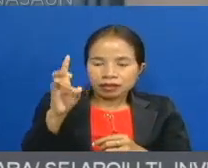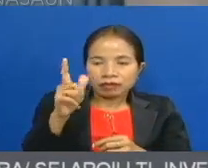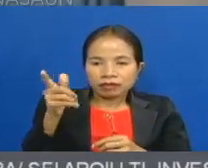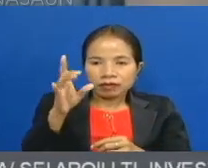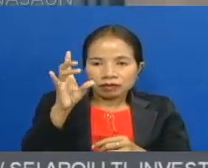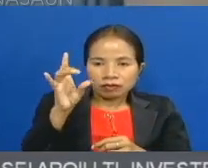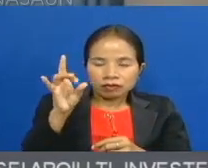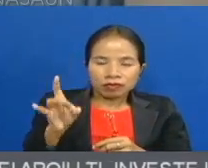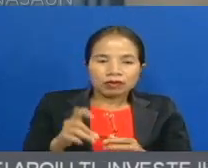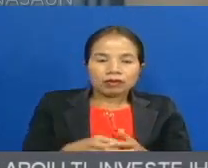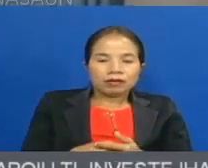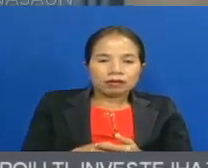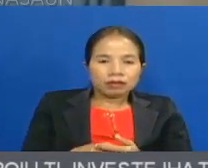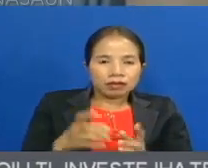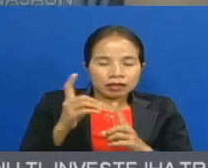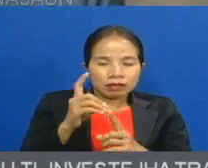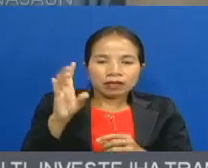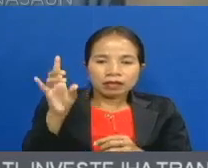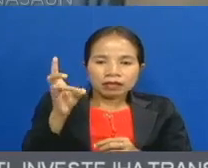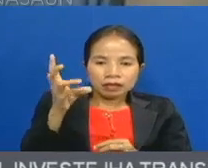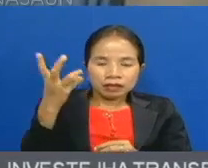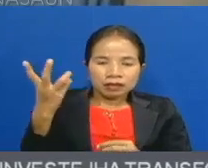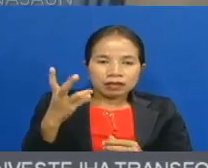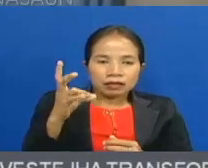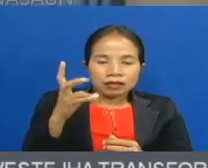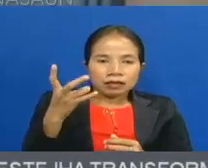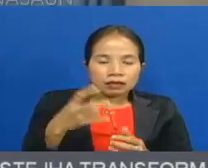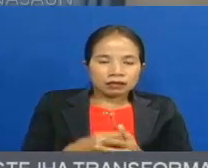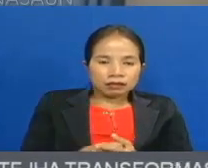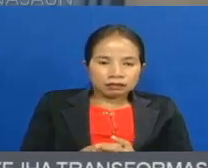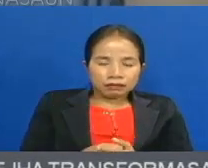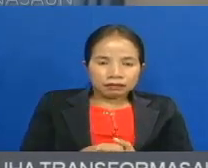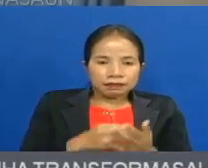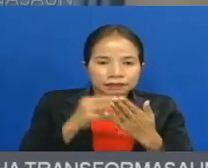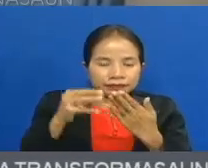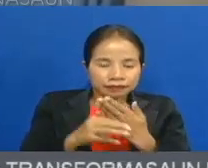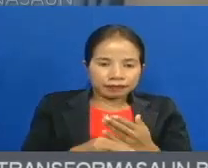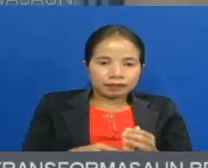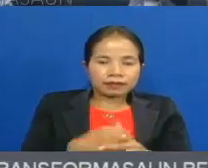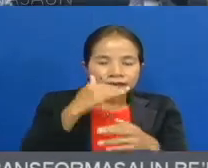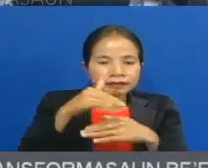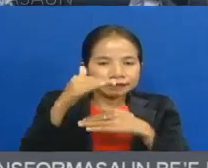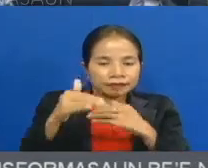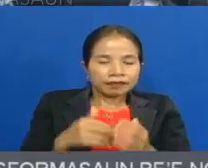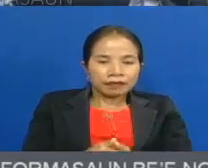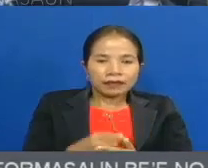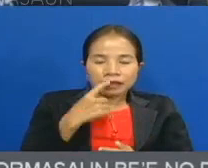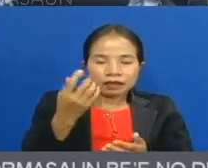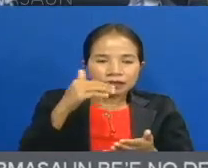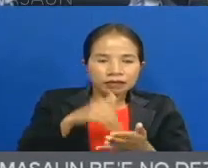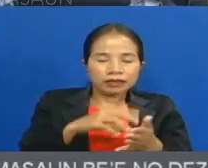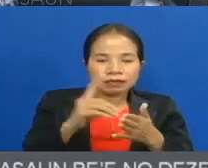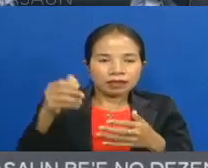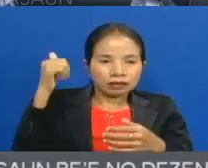e justificação né, também é de 17 de março, antes de iniciar o processo. Recorda cata que a